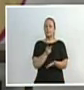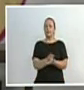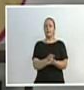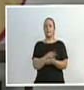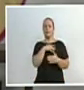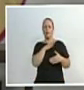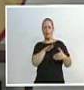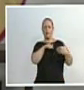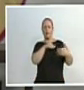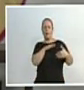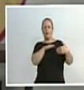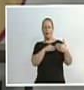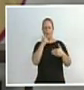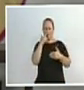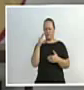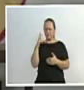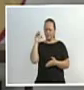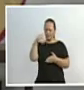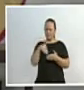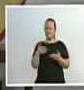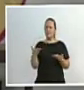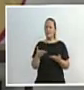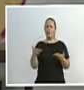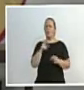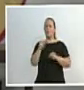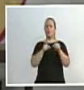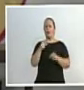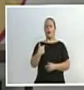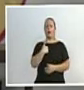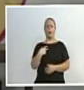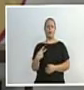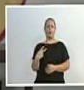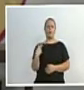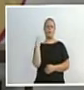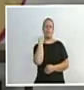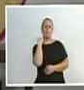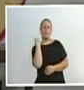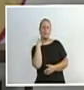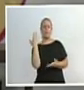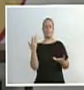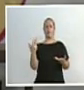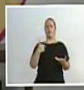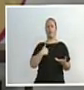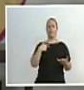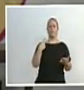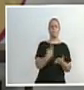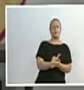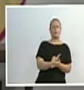em ser vítima de injustiças e praticar injustiças.